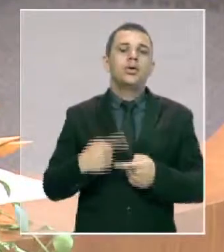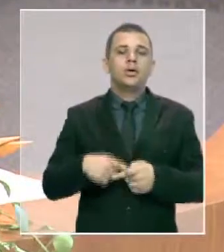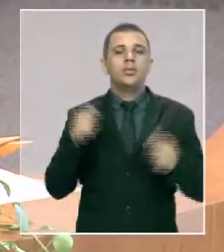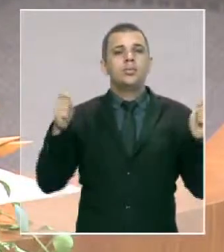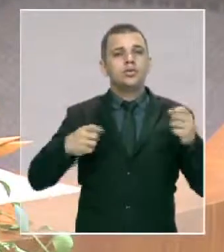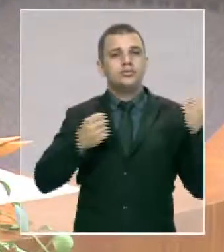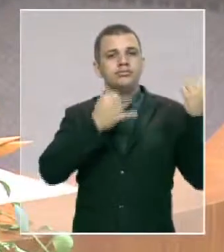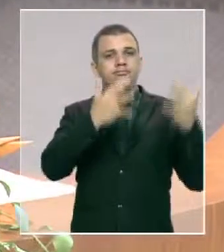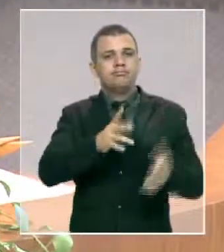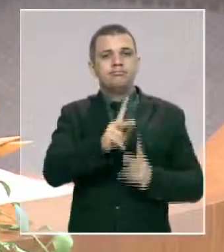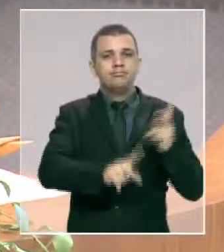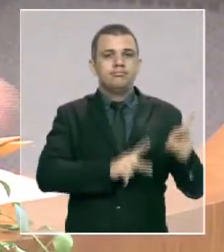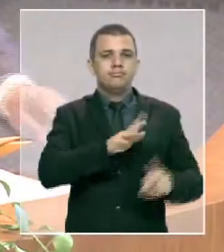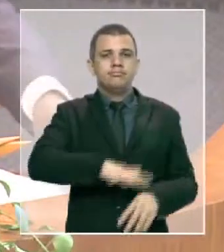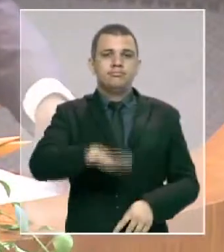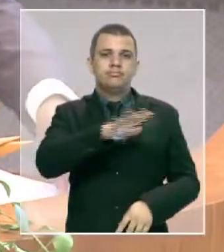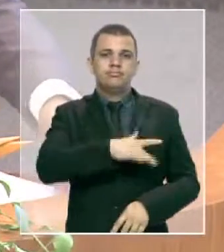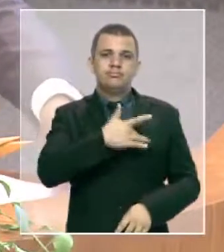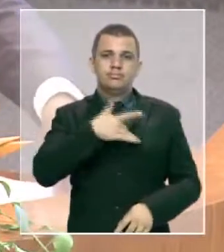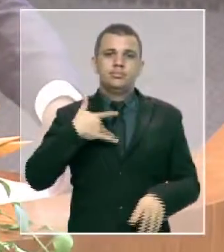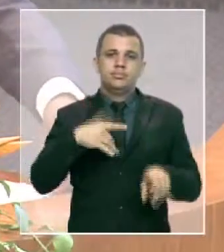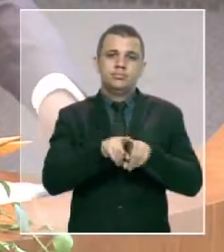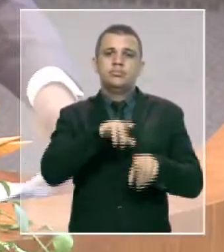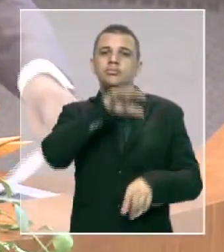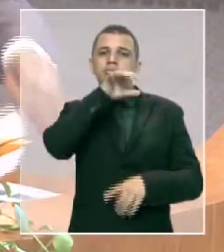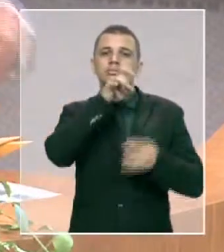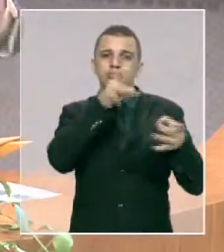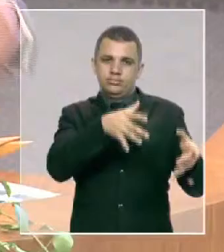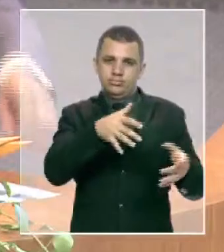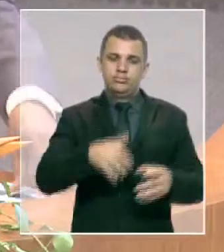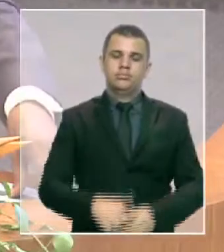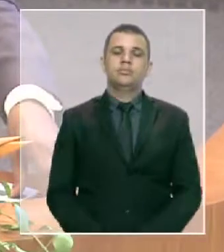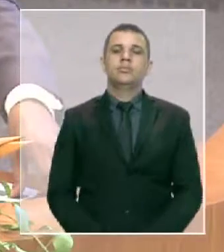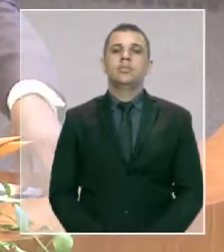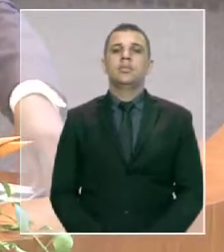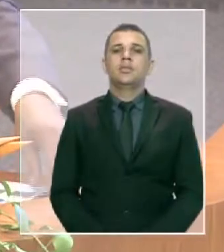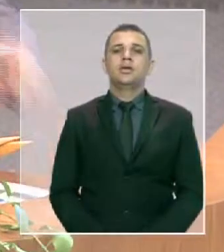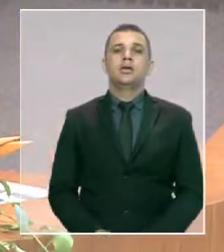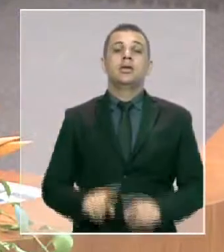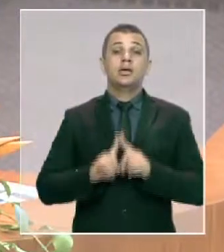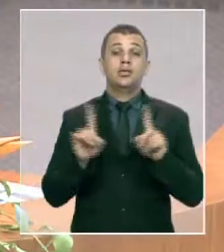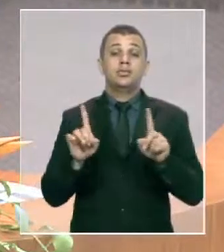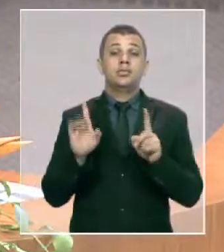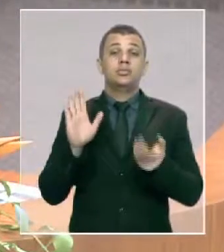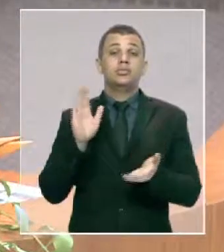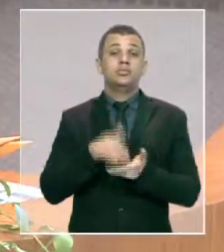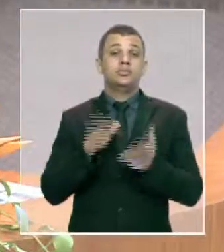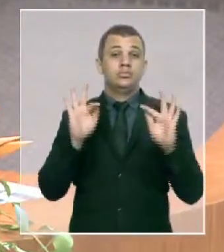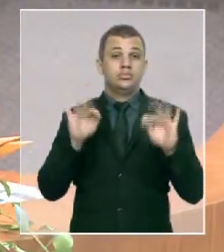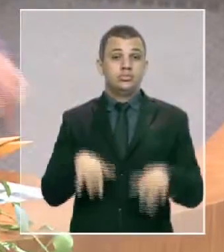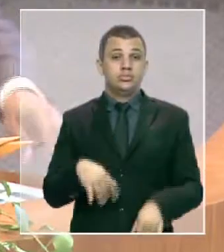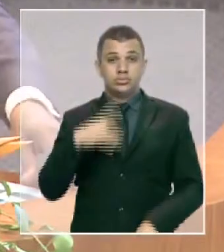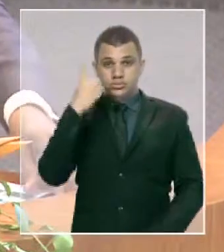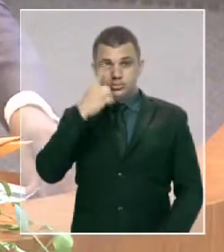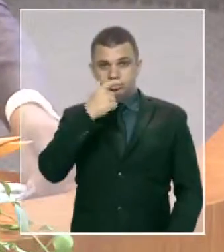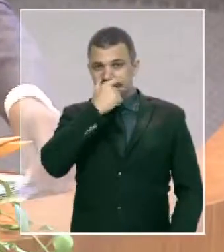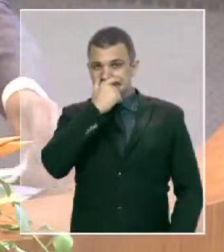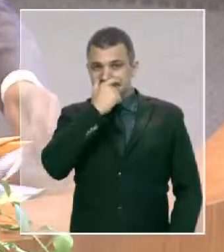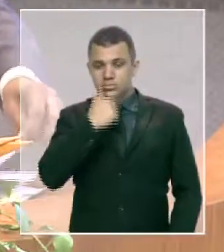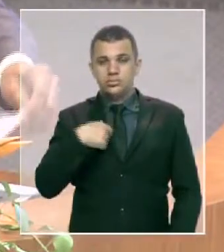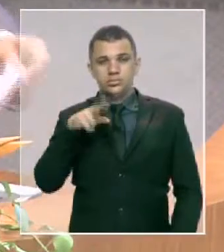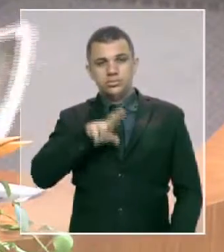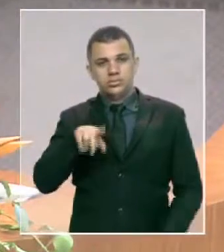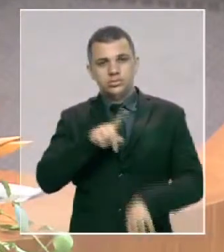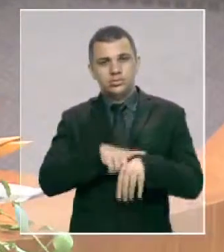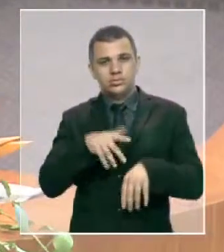esses animais que estão abandonados na cidade de Bacabal. Mas para finalizar, deputado César Pires, eu utilizei o tempo do pequeno expediente e